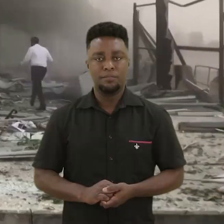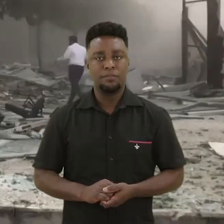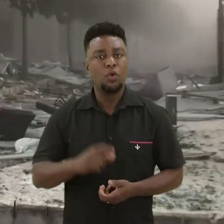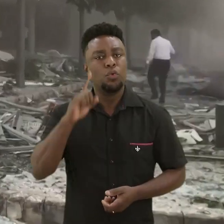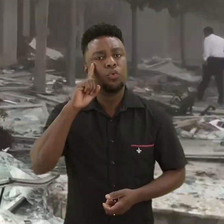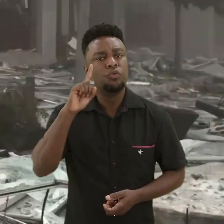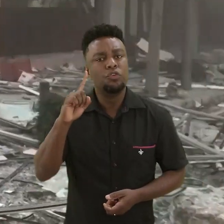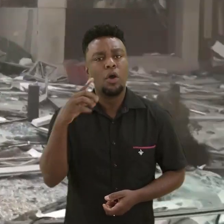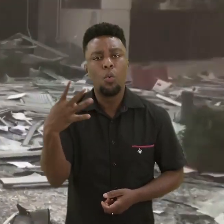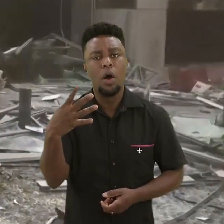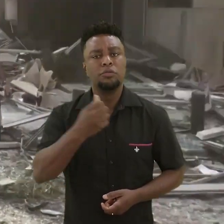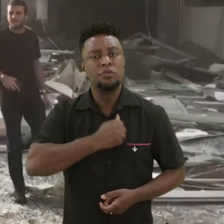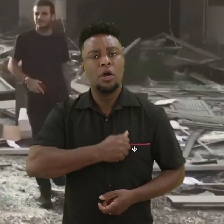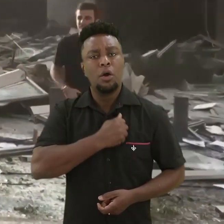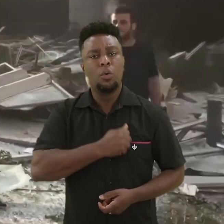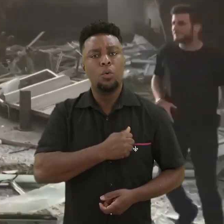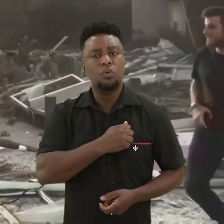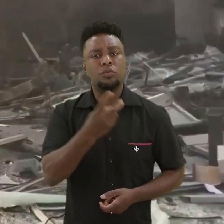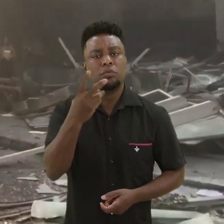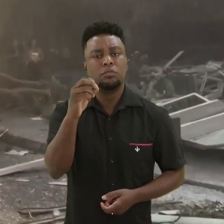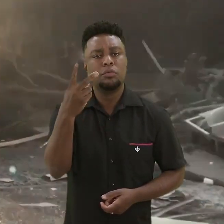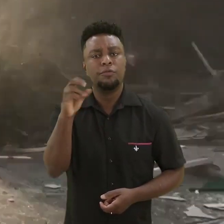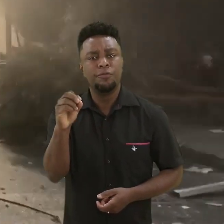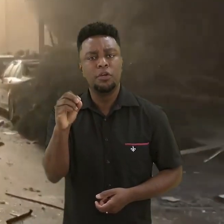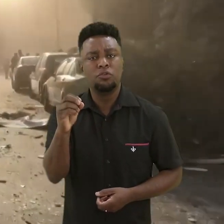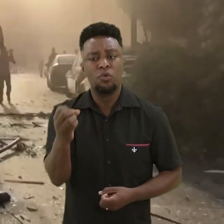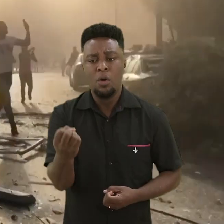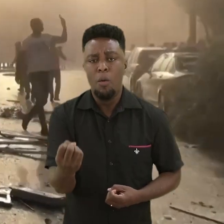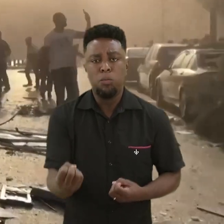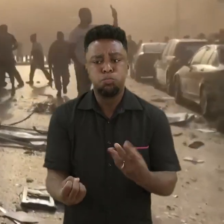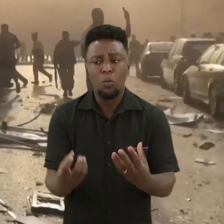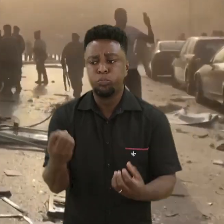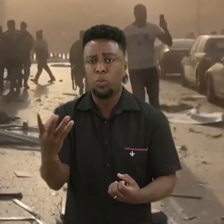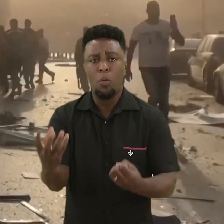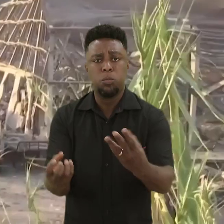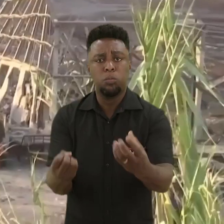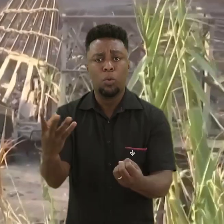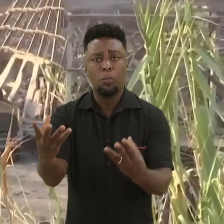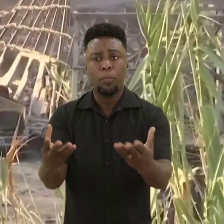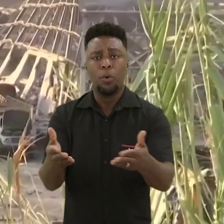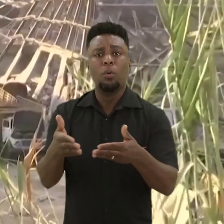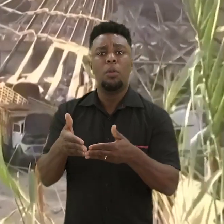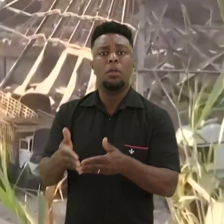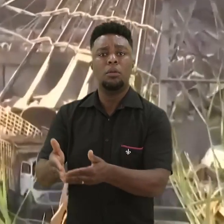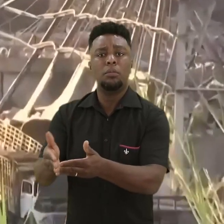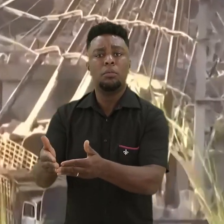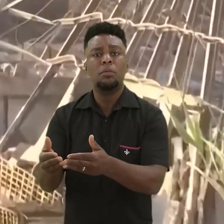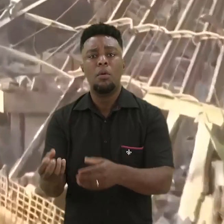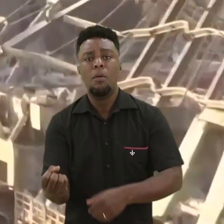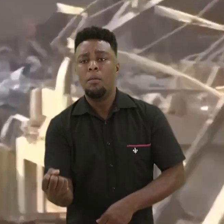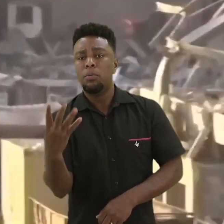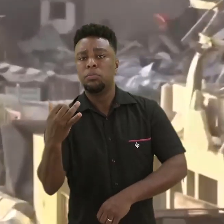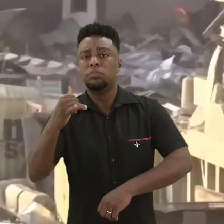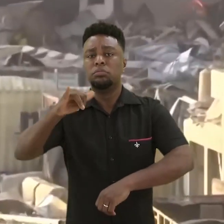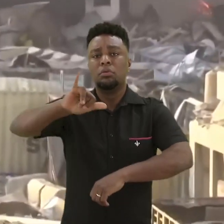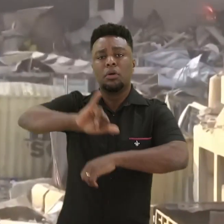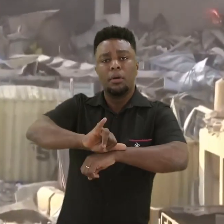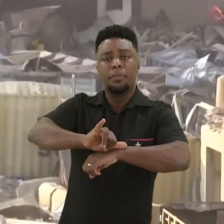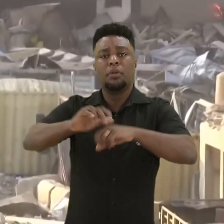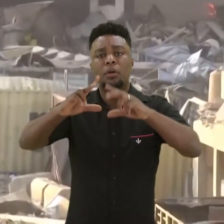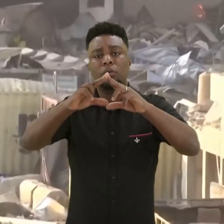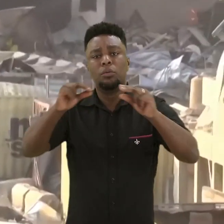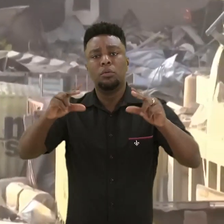No dia 4 de agosto de 2020, uma série de explosões ocorridas no porto de Beirute, capital do Líbano,